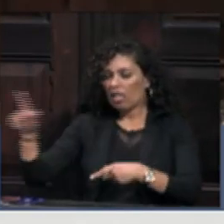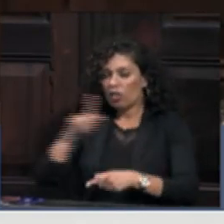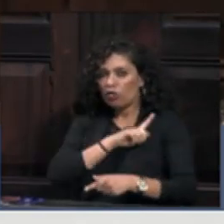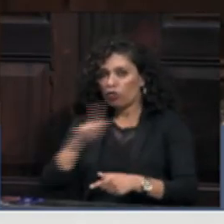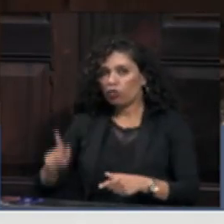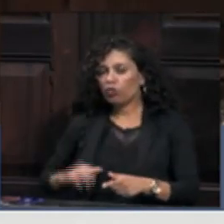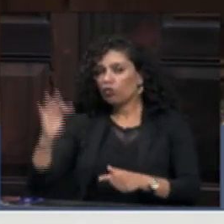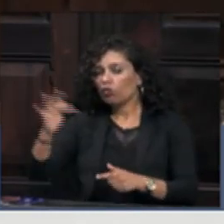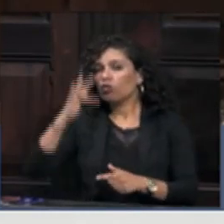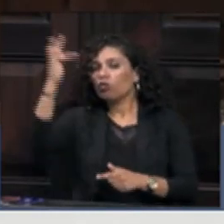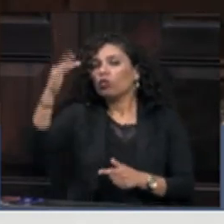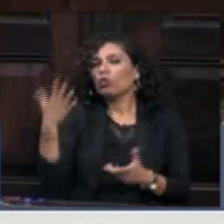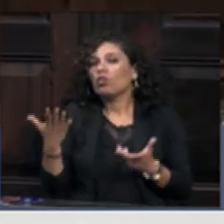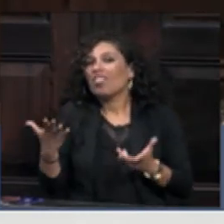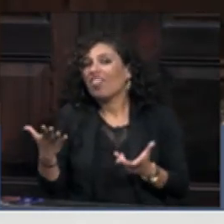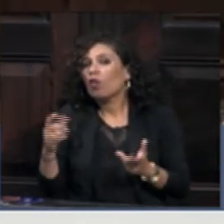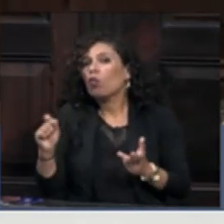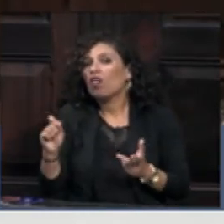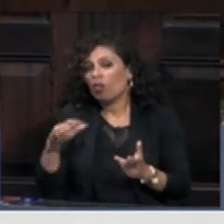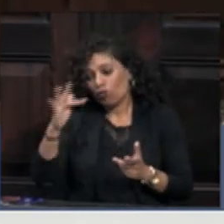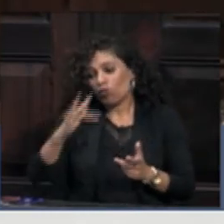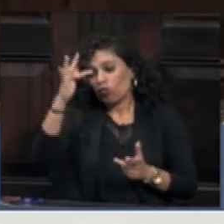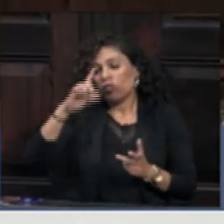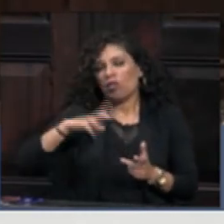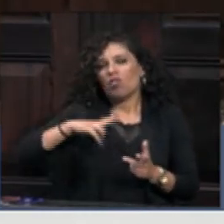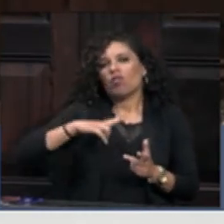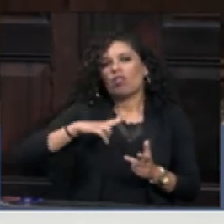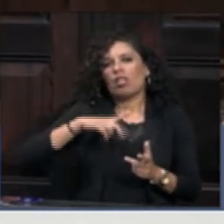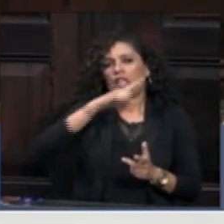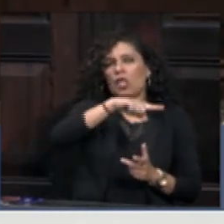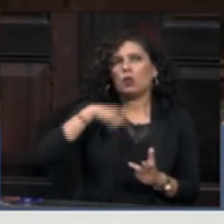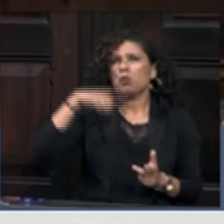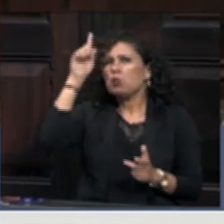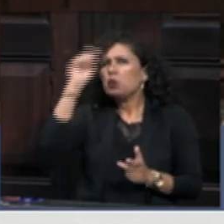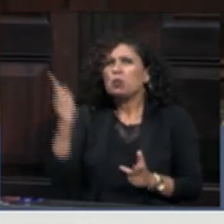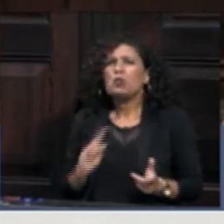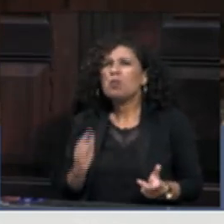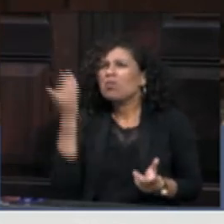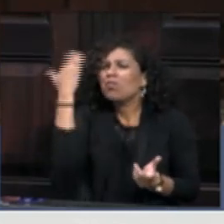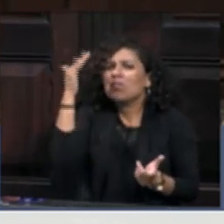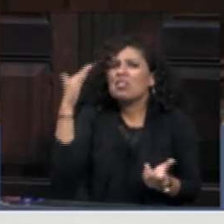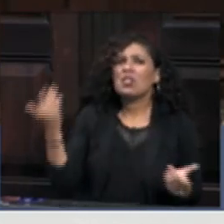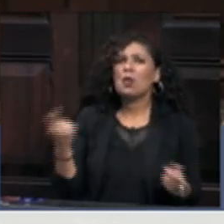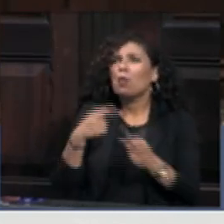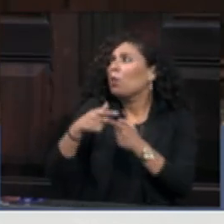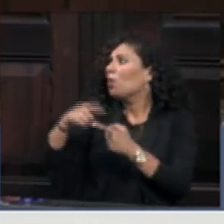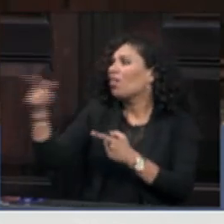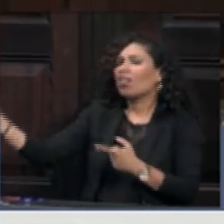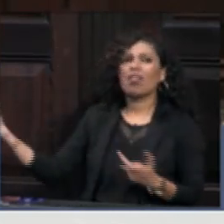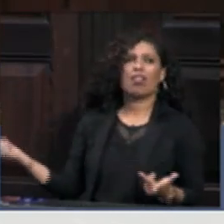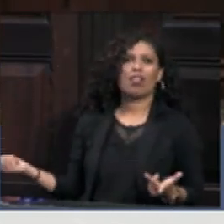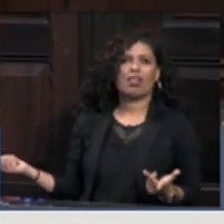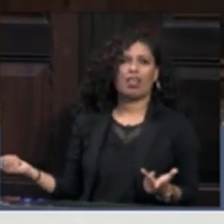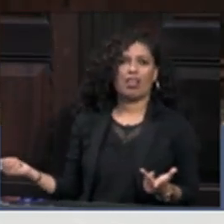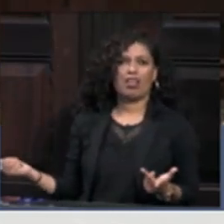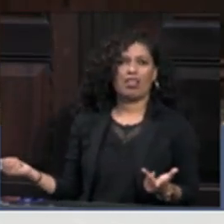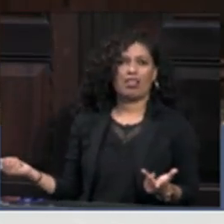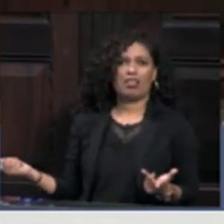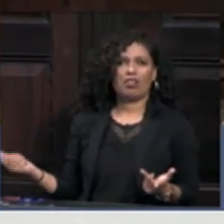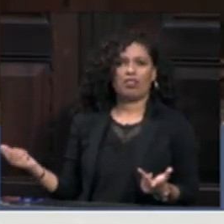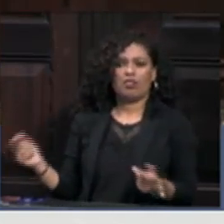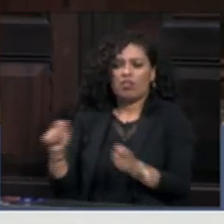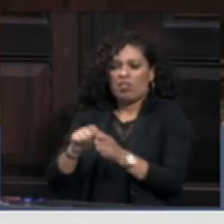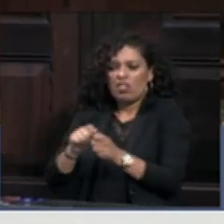Eu não consigo compreender as razões de alguém que, quando candidato,